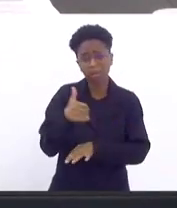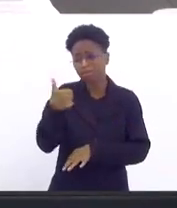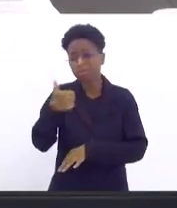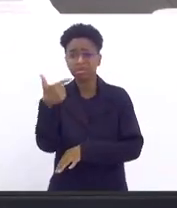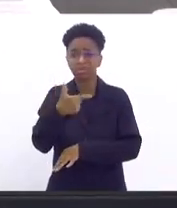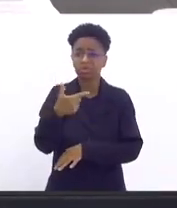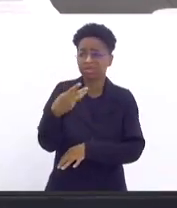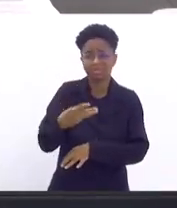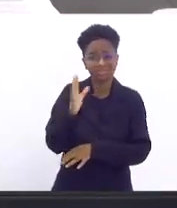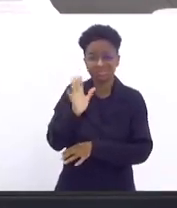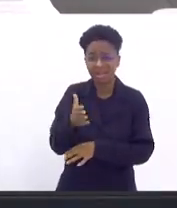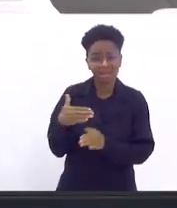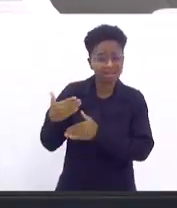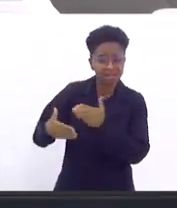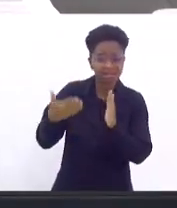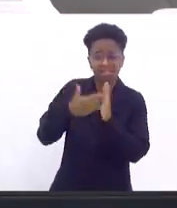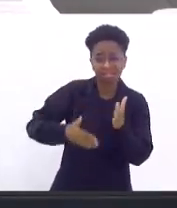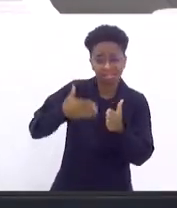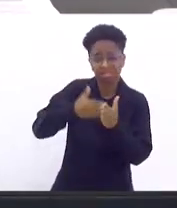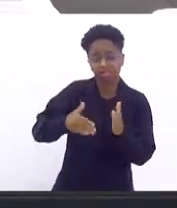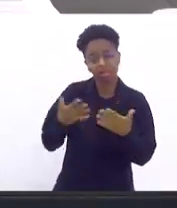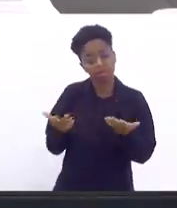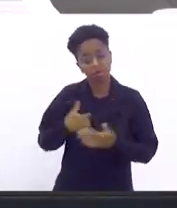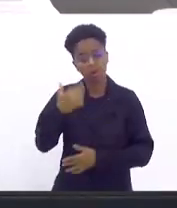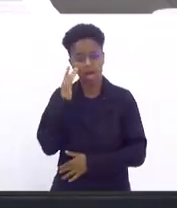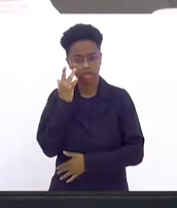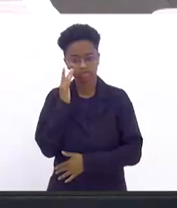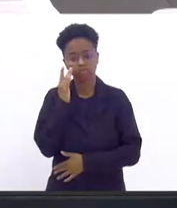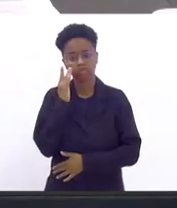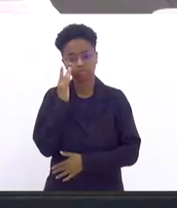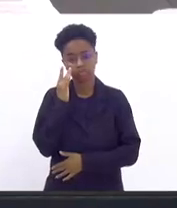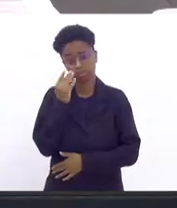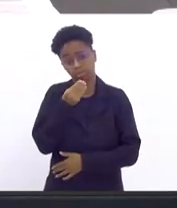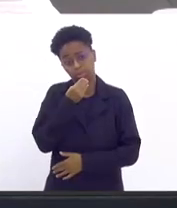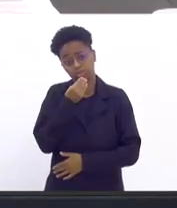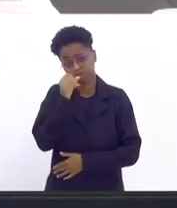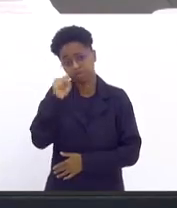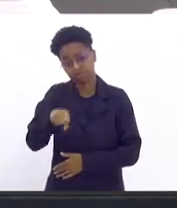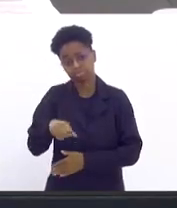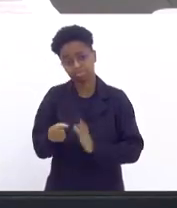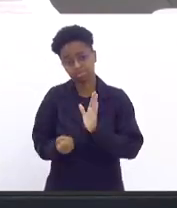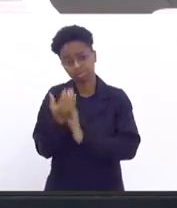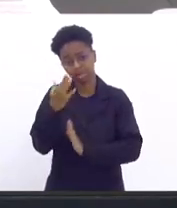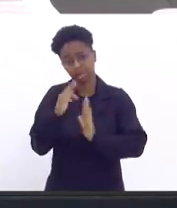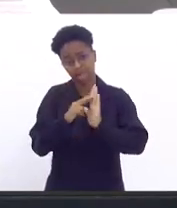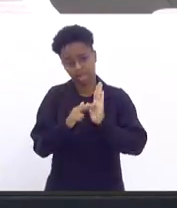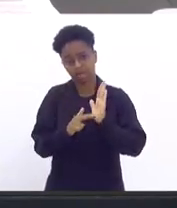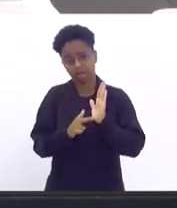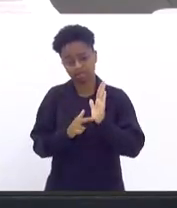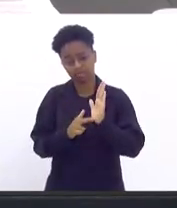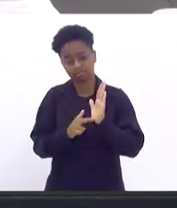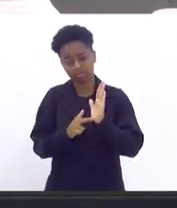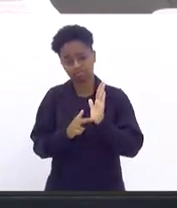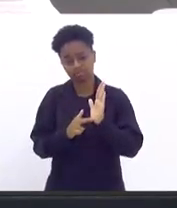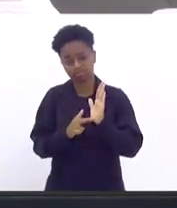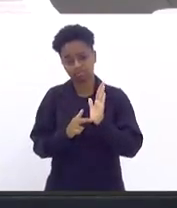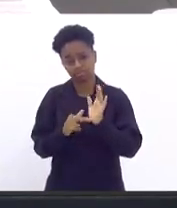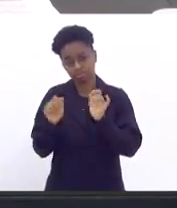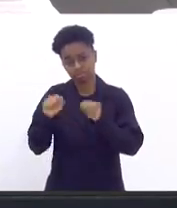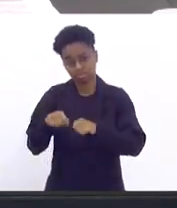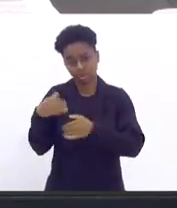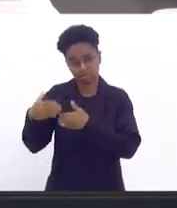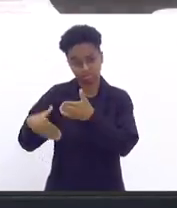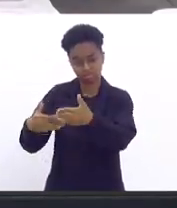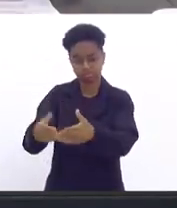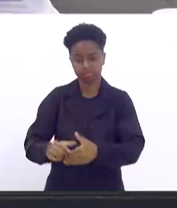segunda terceira não sai do lugar aí eu acho que podia assim ser criado um regramento para poder fazer a coisa